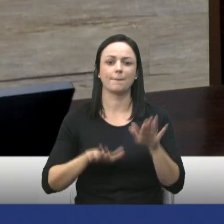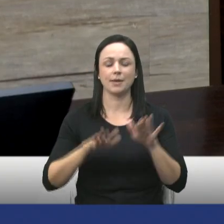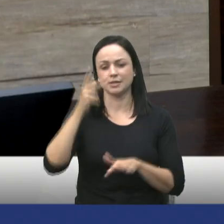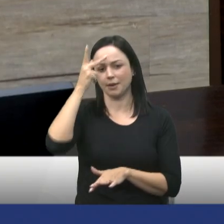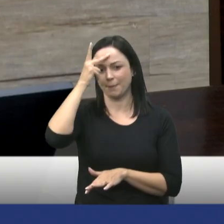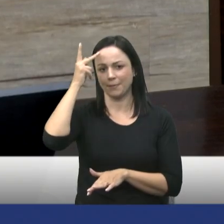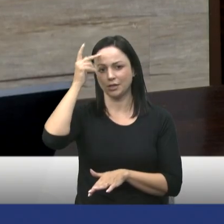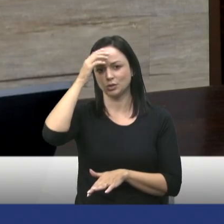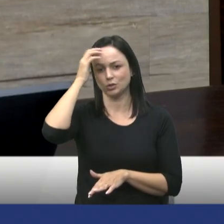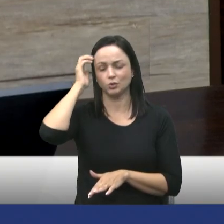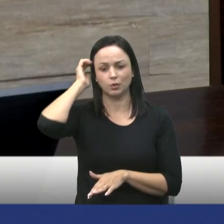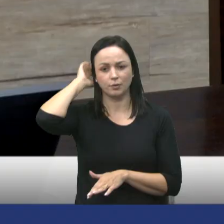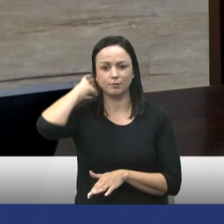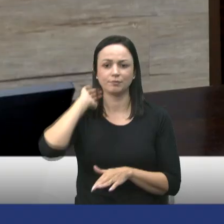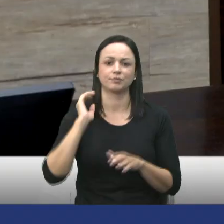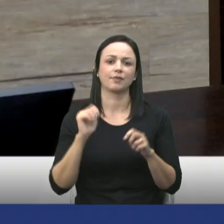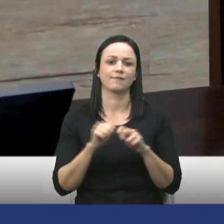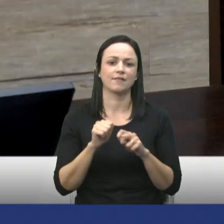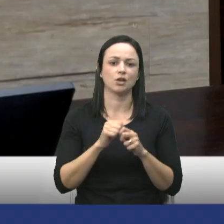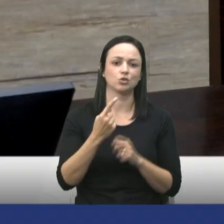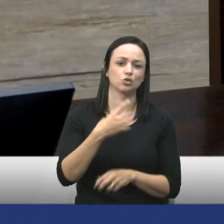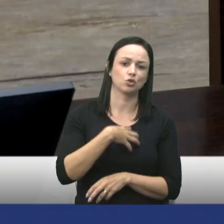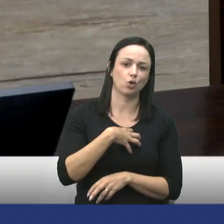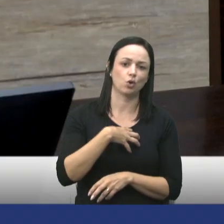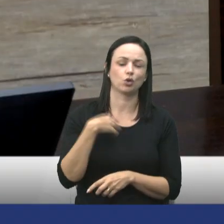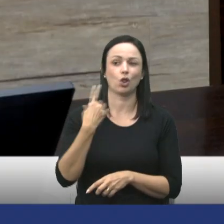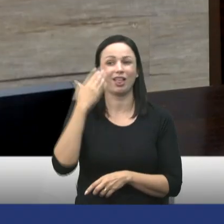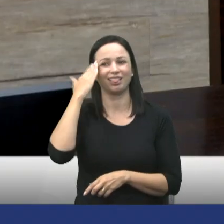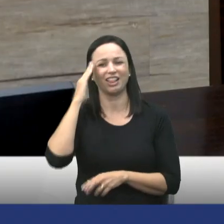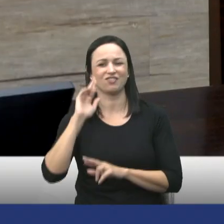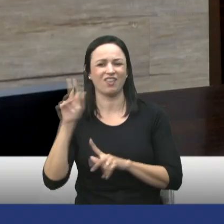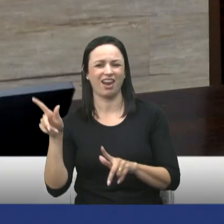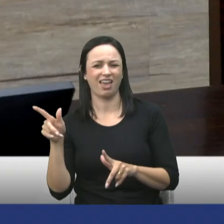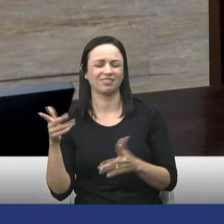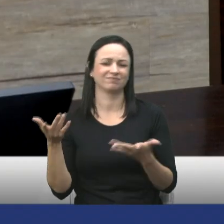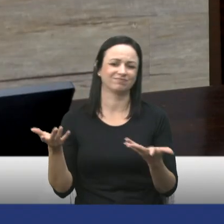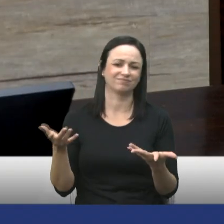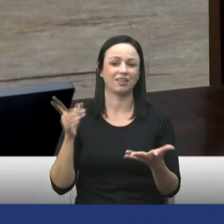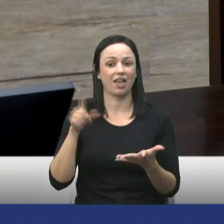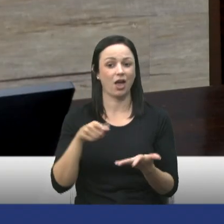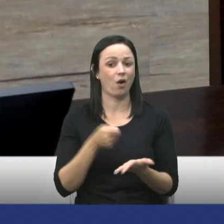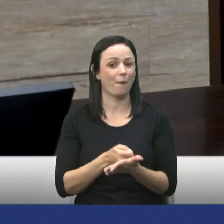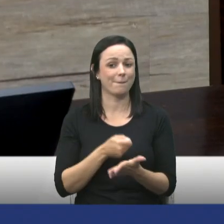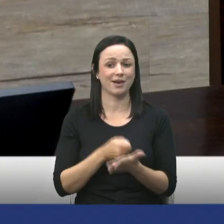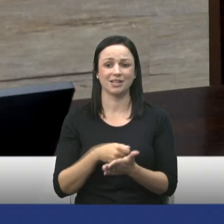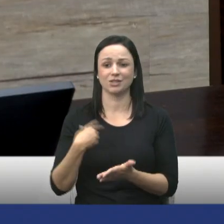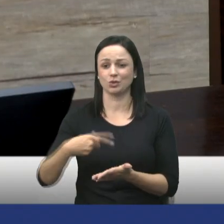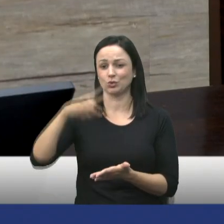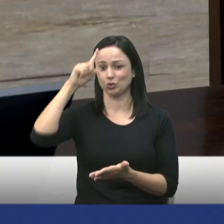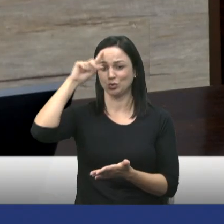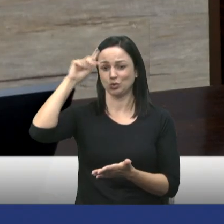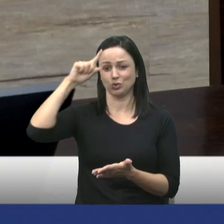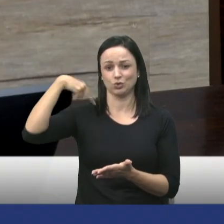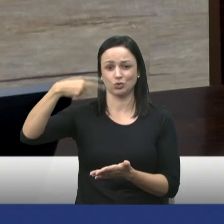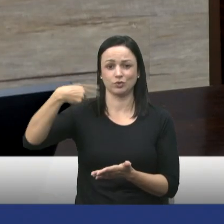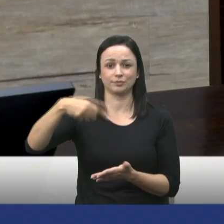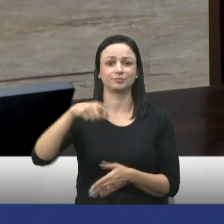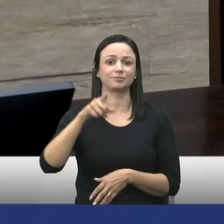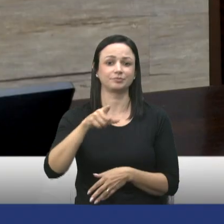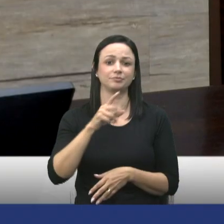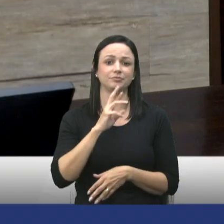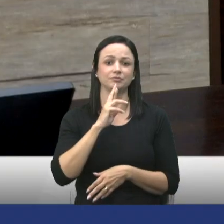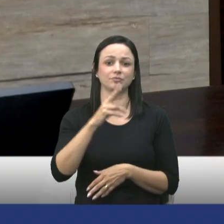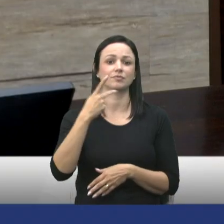né, faz de uma forma, a gente entende de outra, mas é uma cobrança diária. E você responde, né, com o